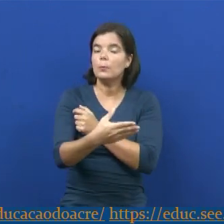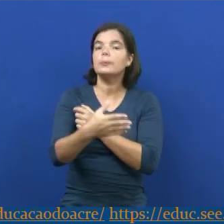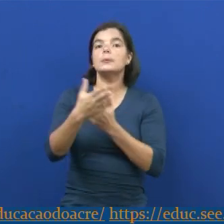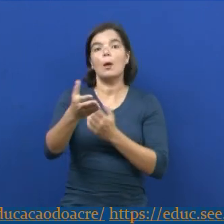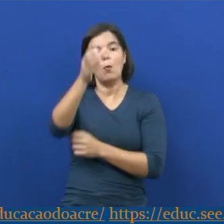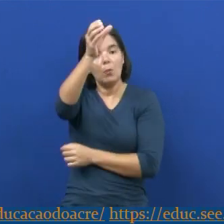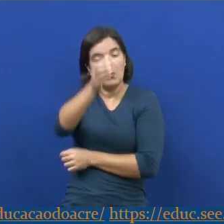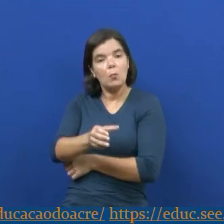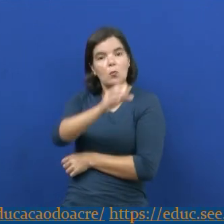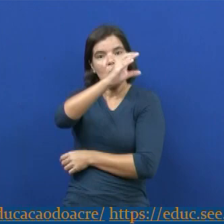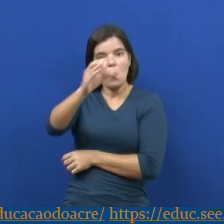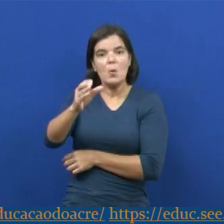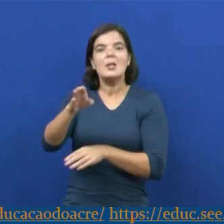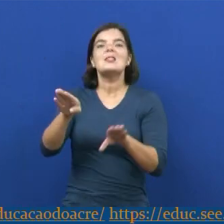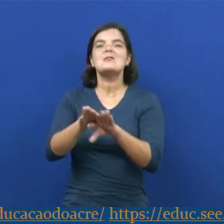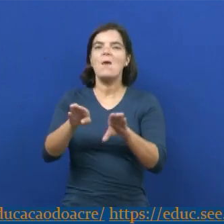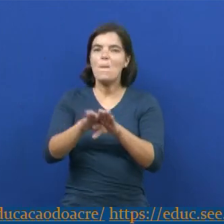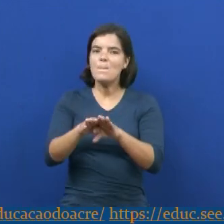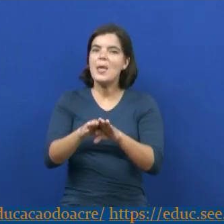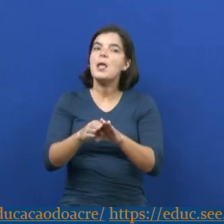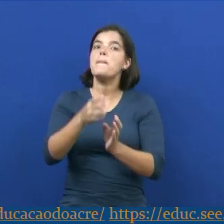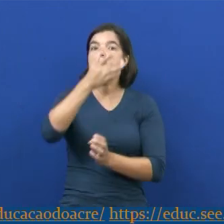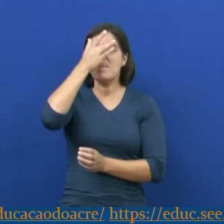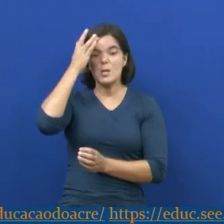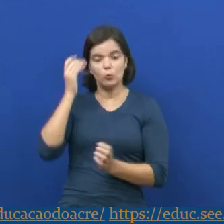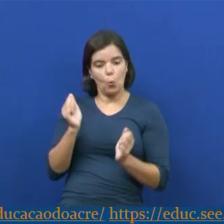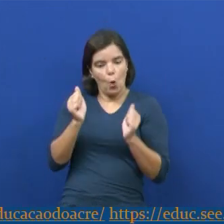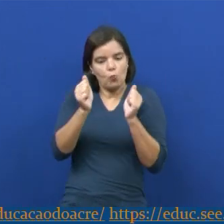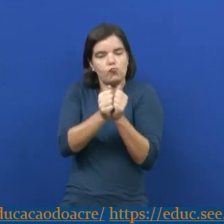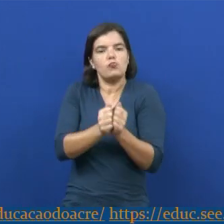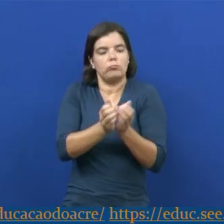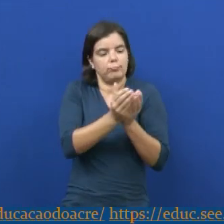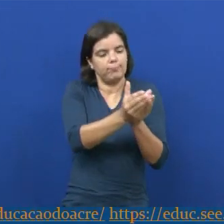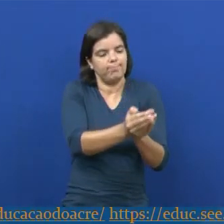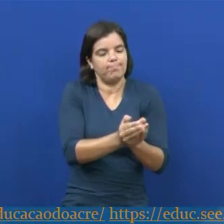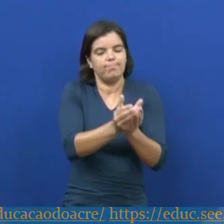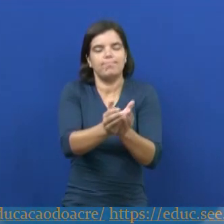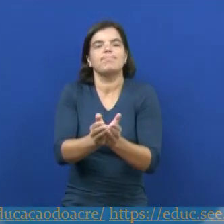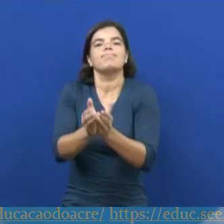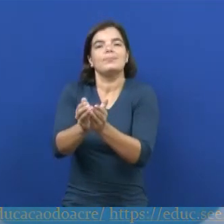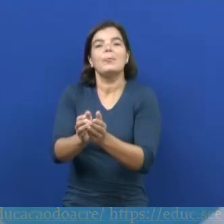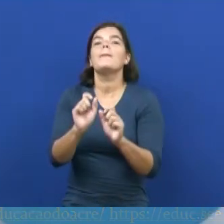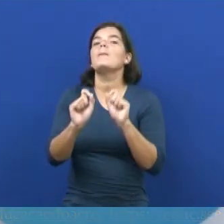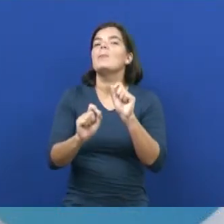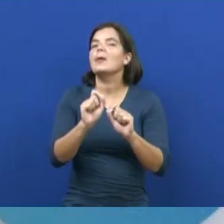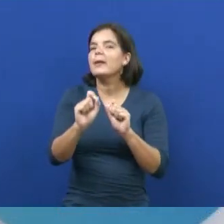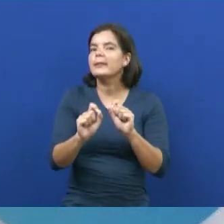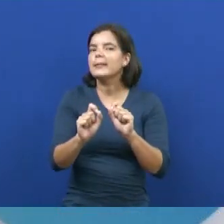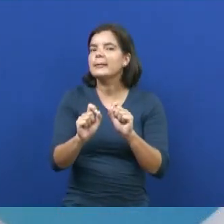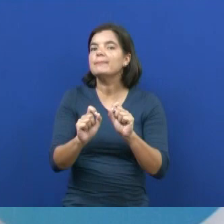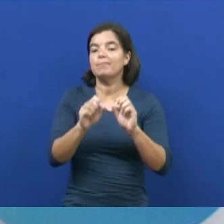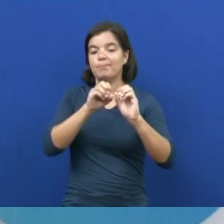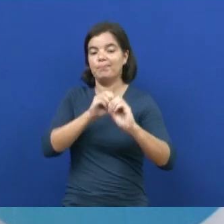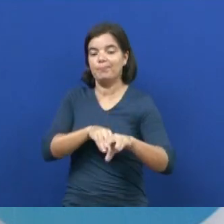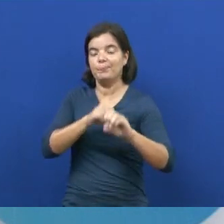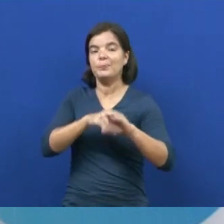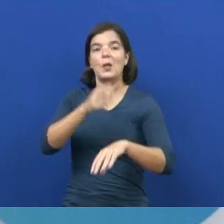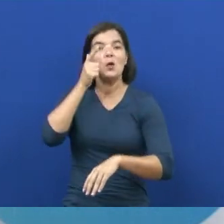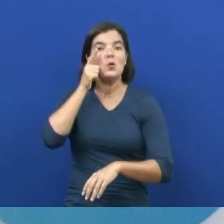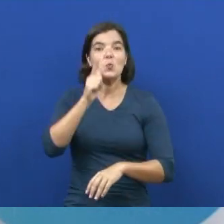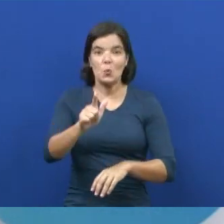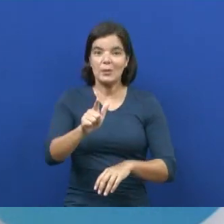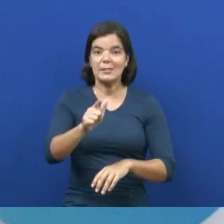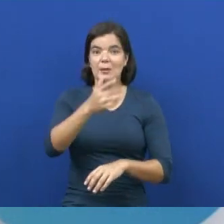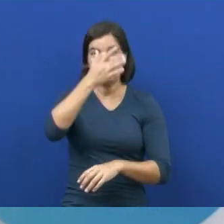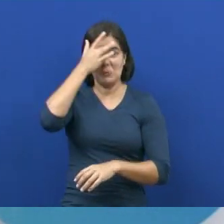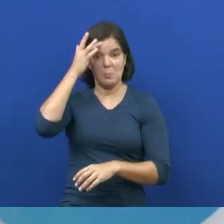a igreja enviava missionários junto com esses navios para o quê? Para conseguir